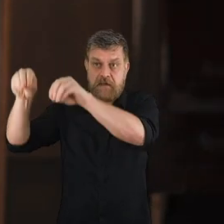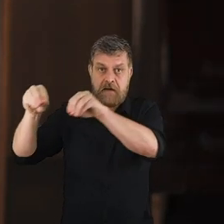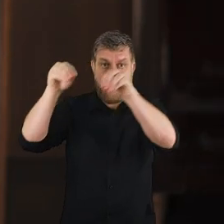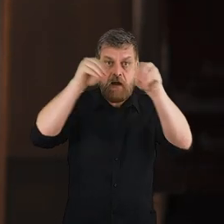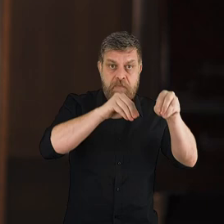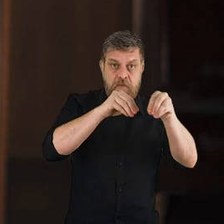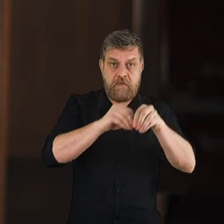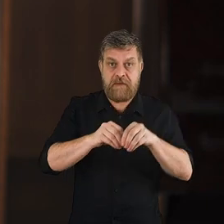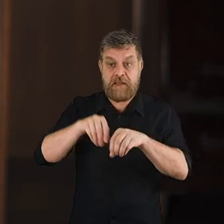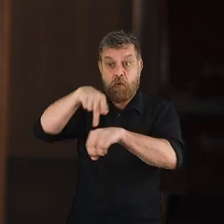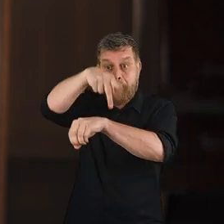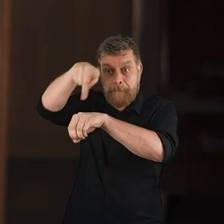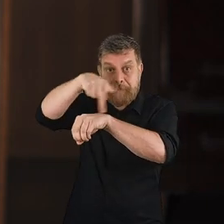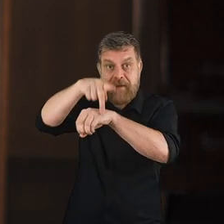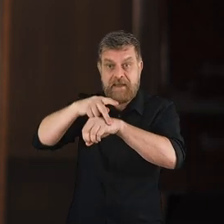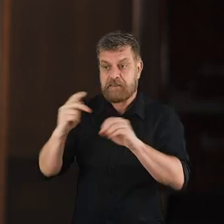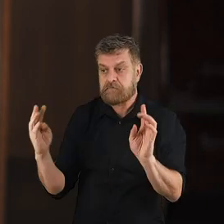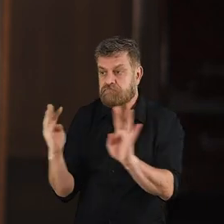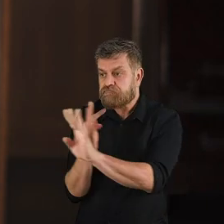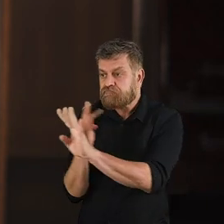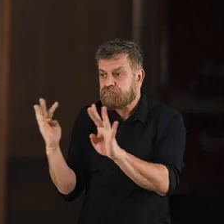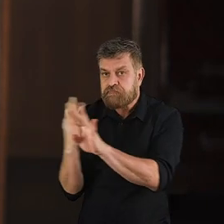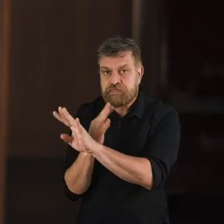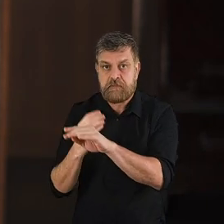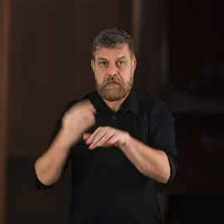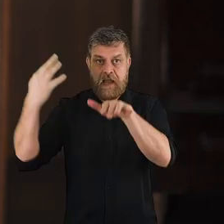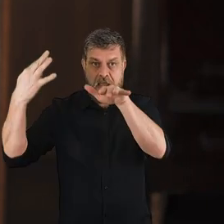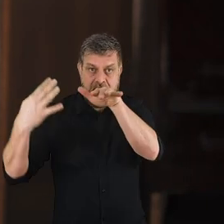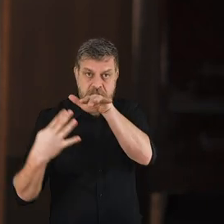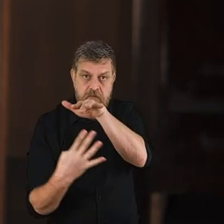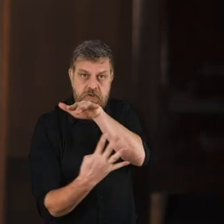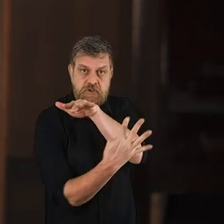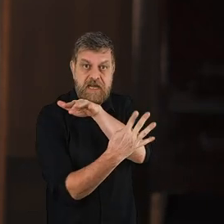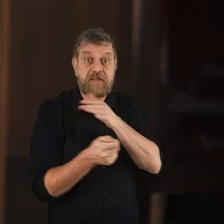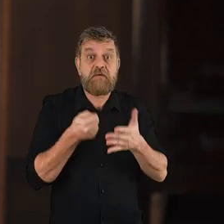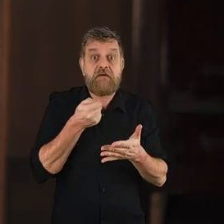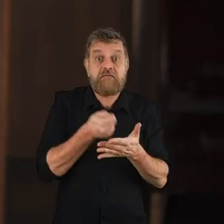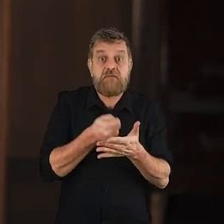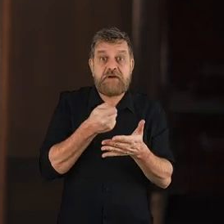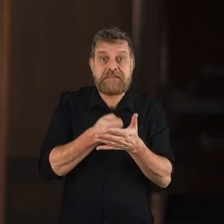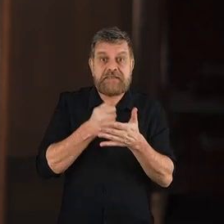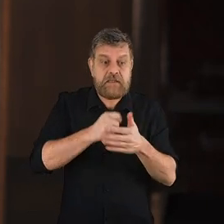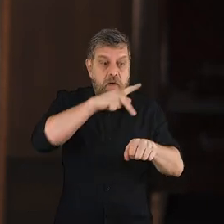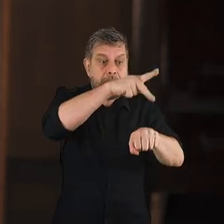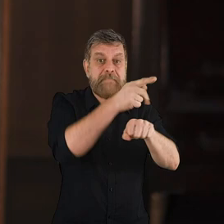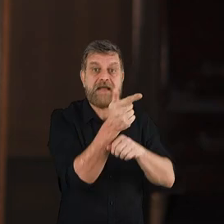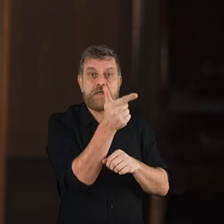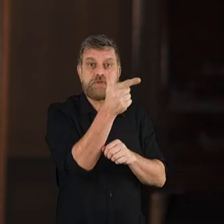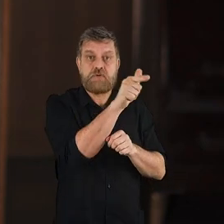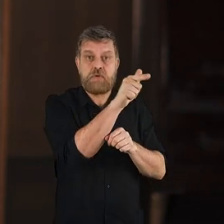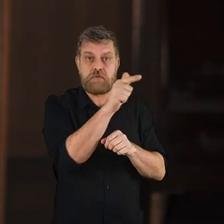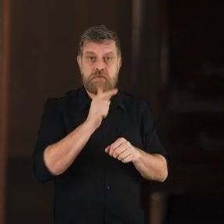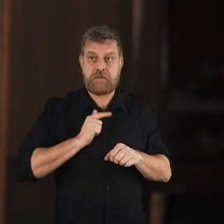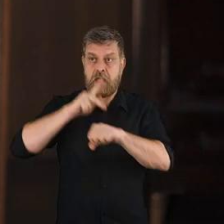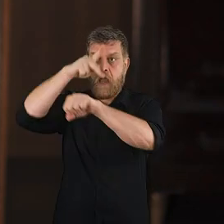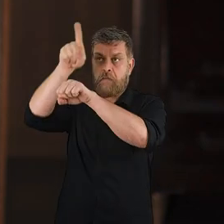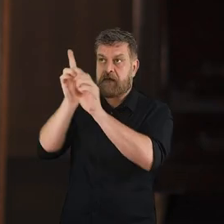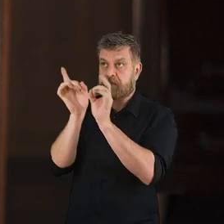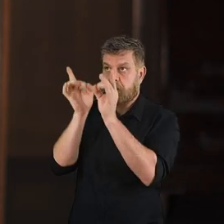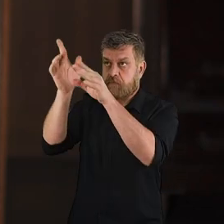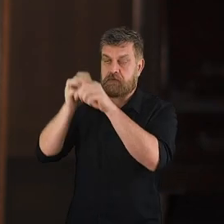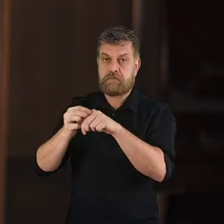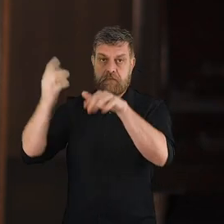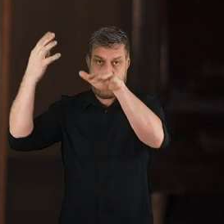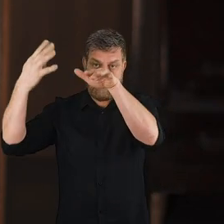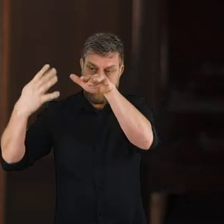deslocados internos. Refugiado é um migrante forçado que se desloca para outro país, ou seja, cruza a fronteira do país